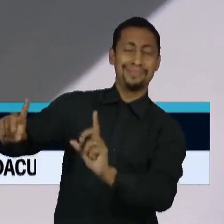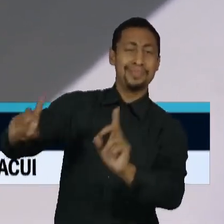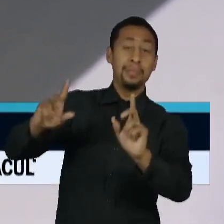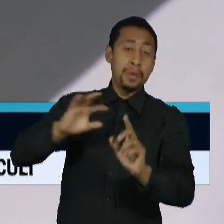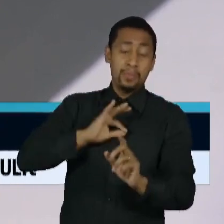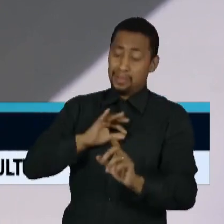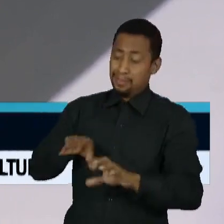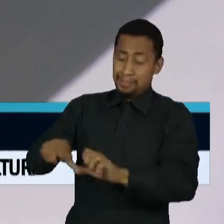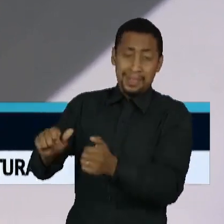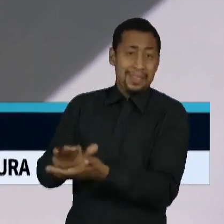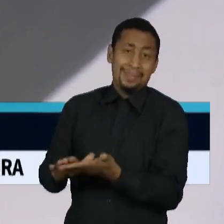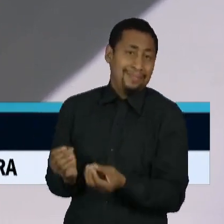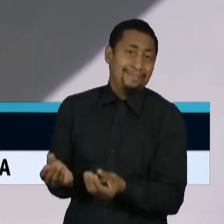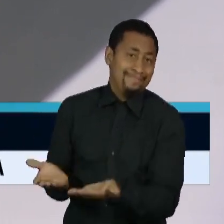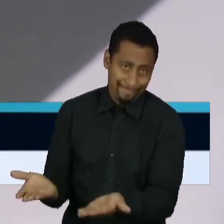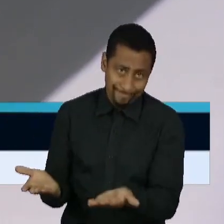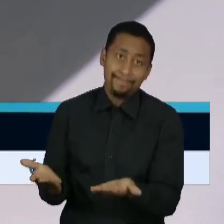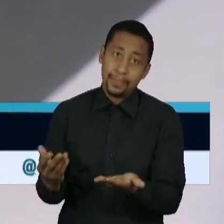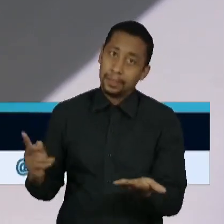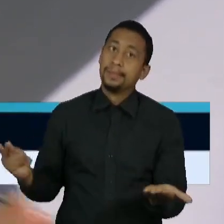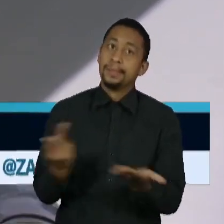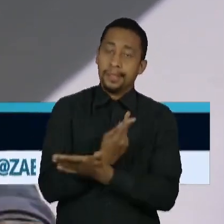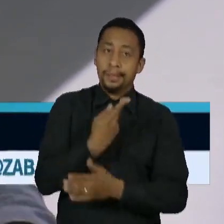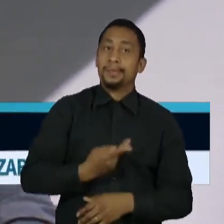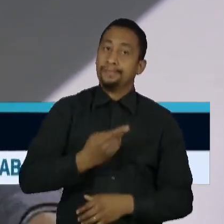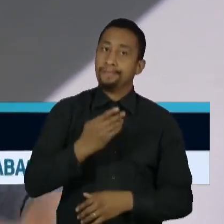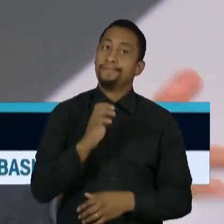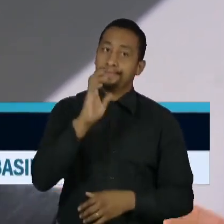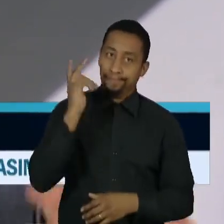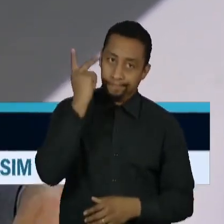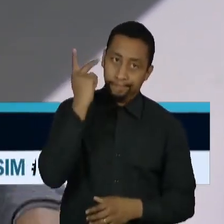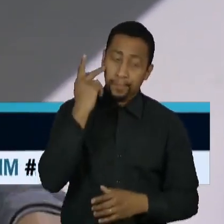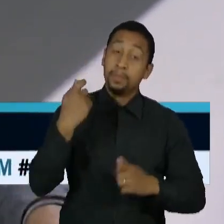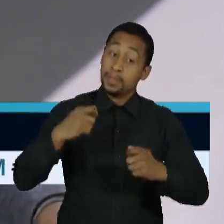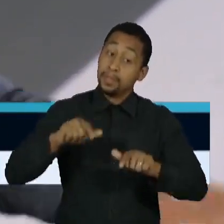polícia, seja pela estrutura do Estado. Então, é preciso combater